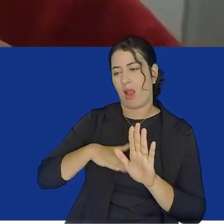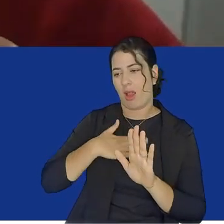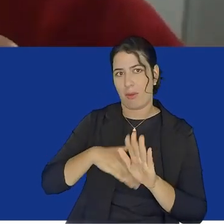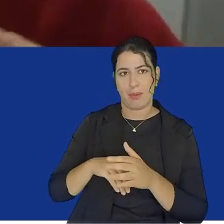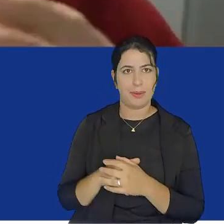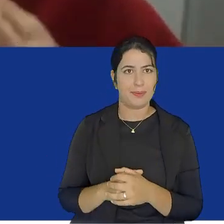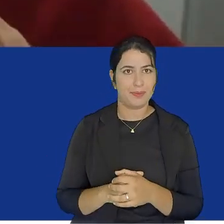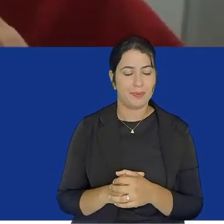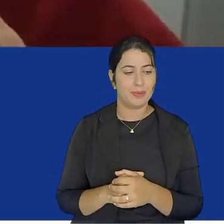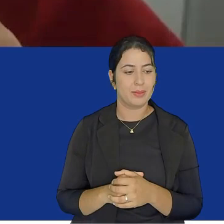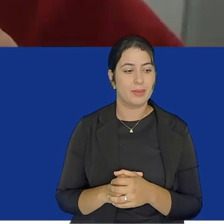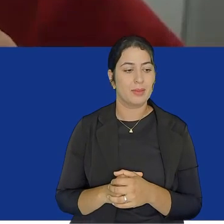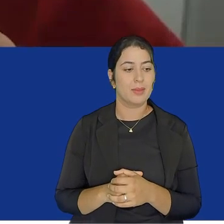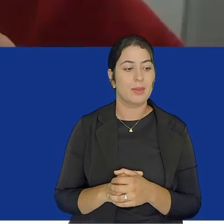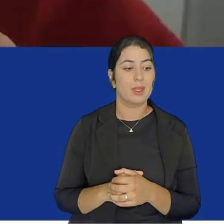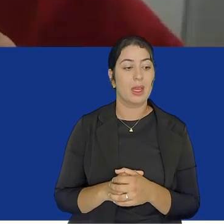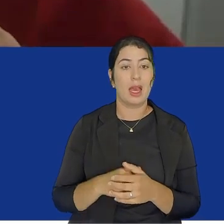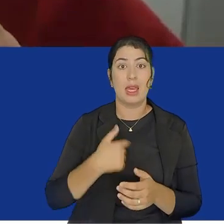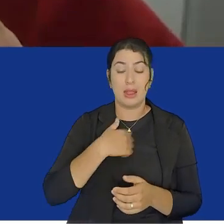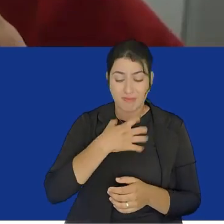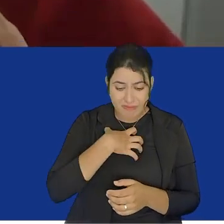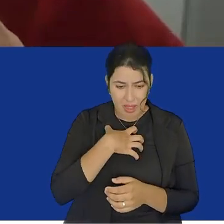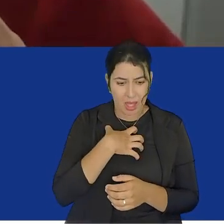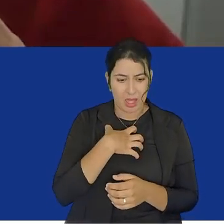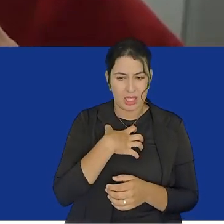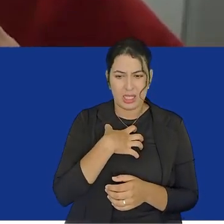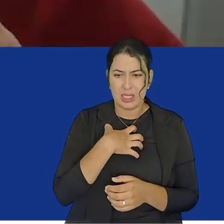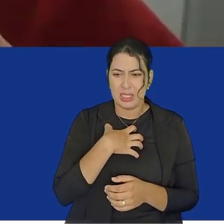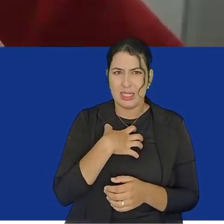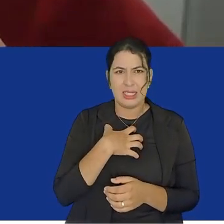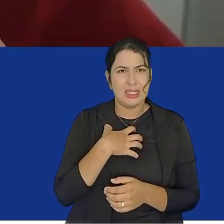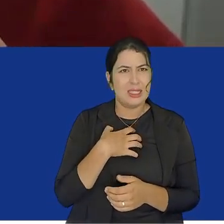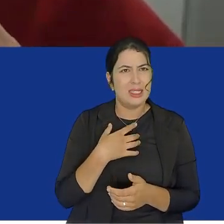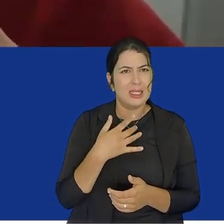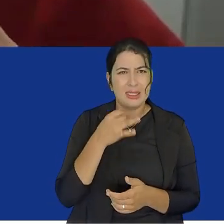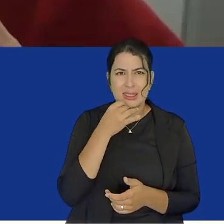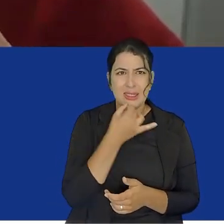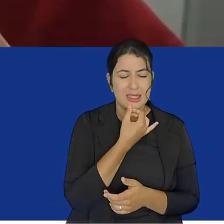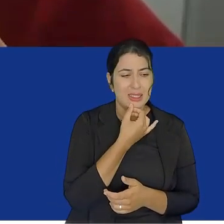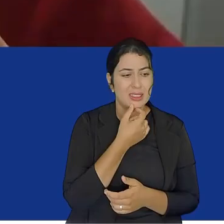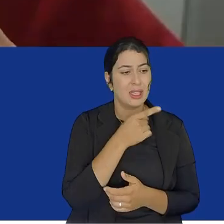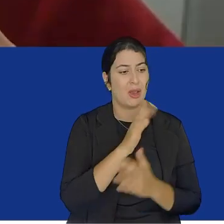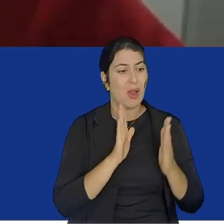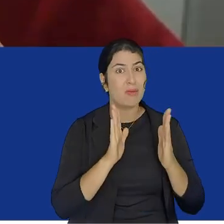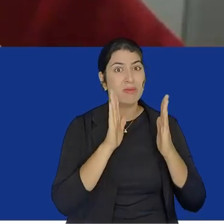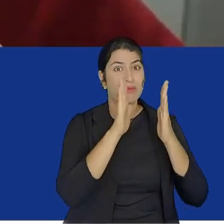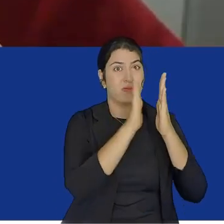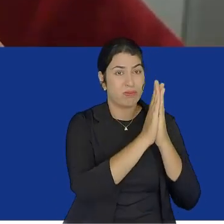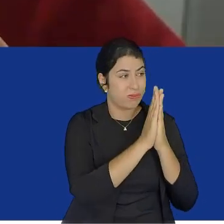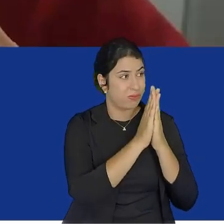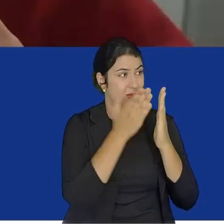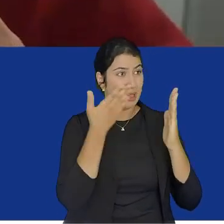nada. Ele falou assim, eu fiquei indignado, porque assim, quando eu vou para um advogado, ao invés dele me ajudar a resolver